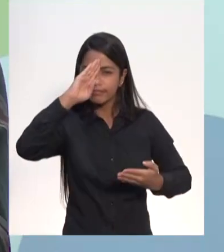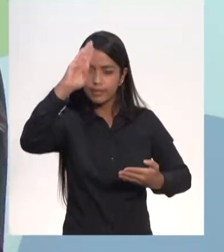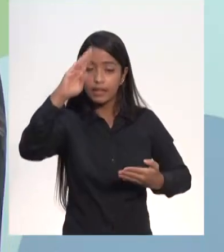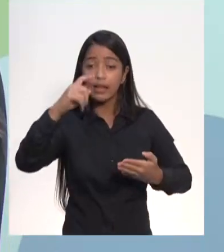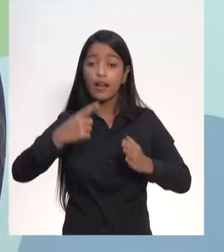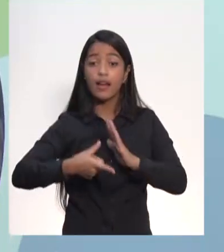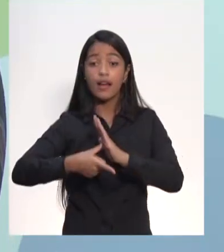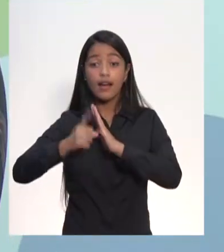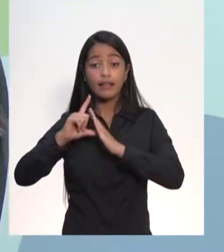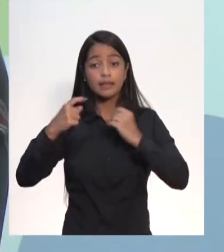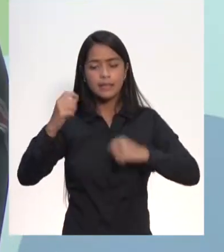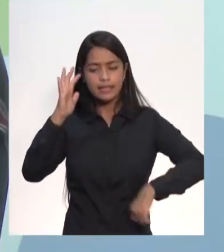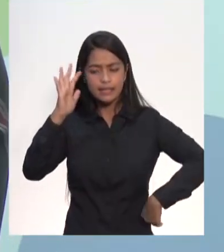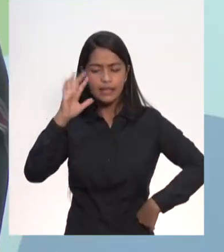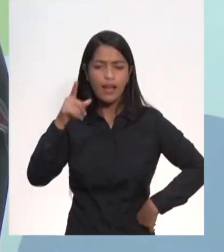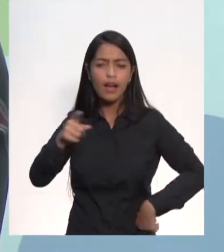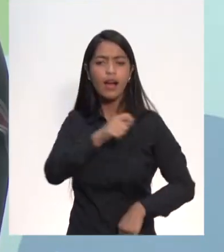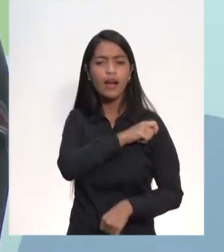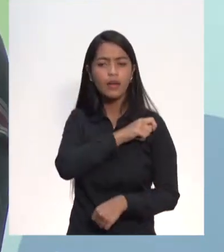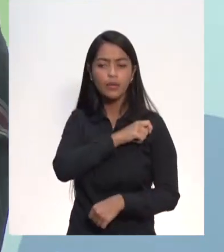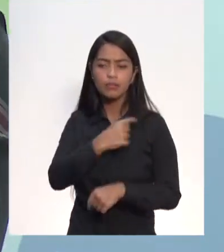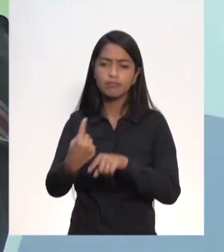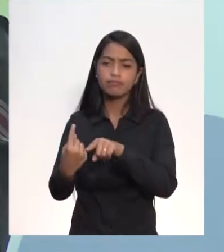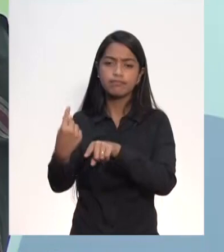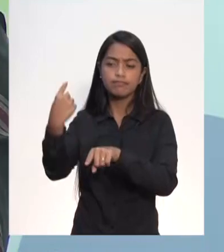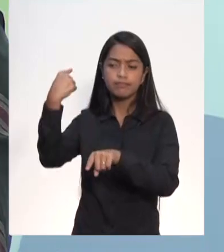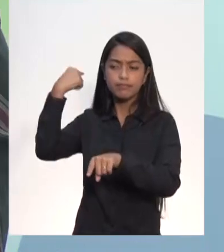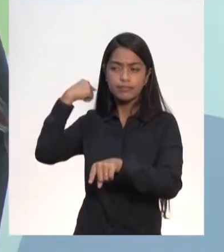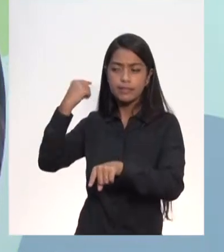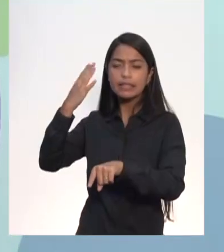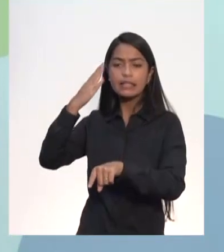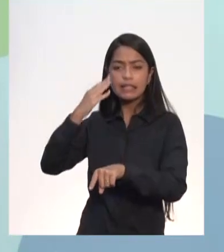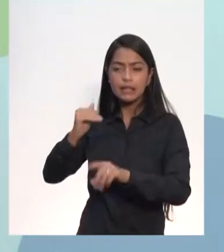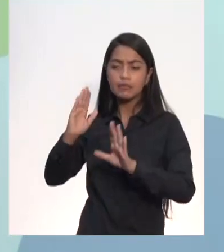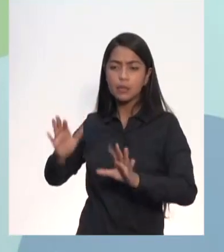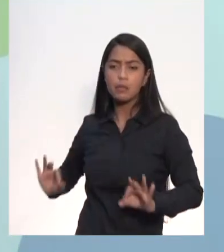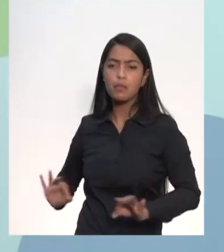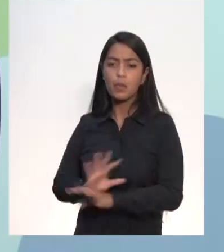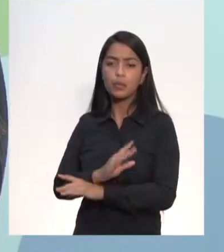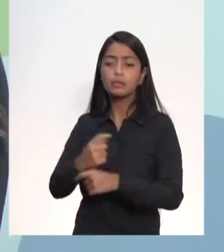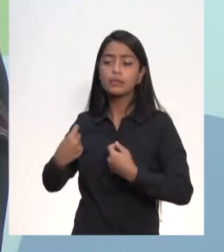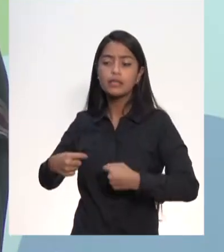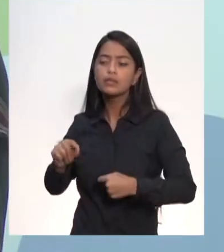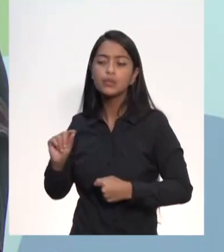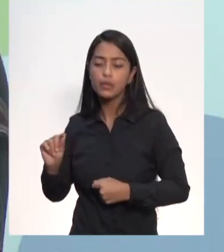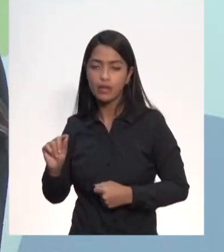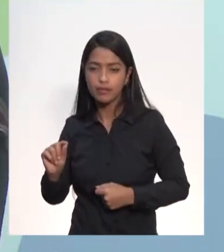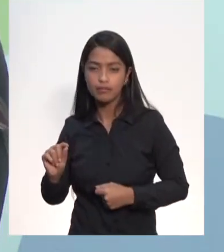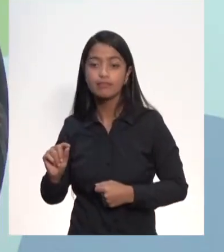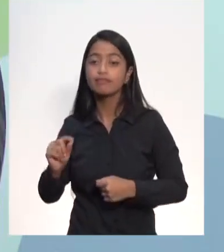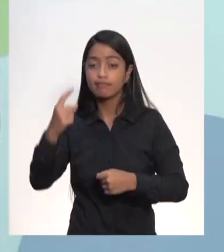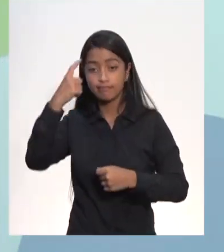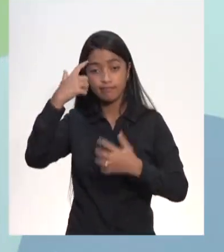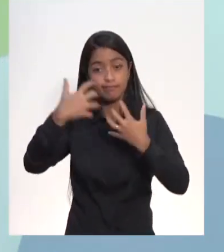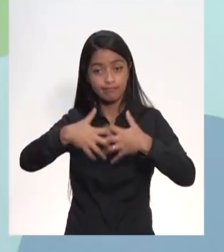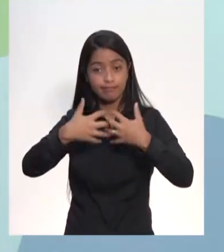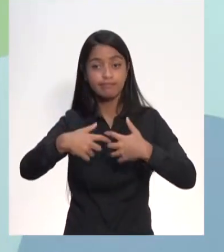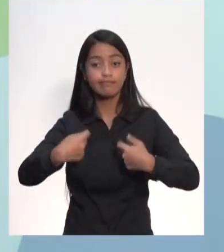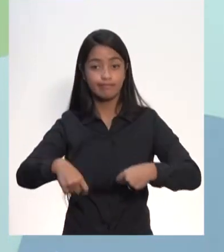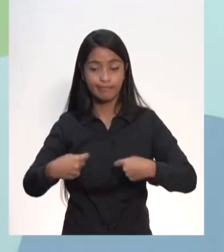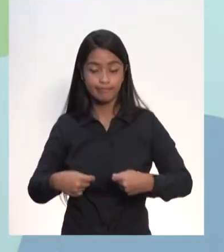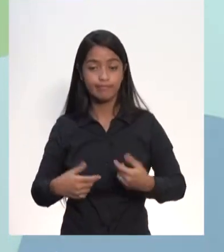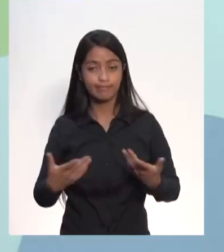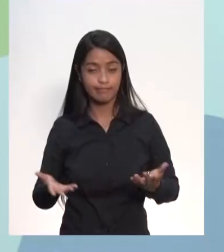conhecimentos prévios que os alunos precisam para o desenvolvimento daquela habilidade, né? E aí,